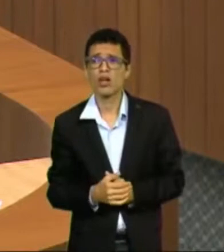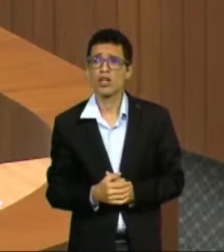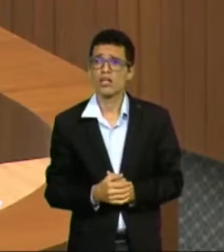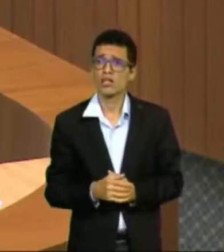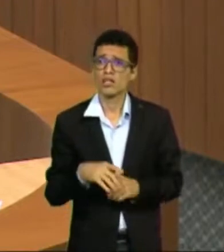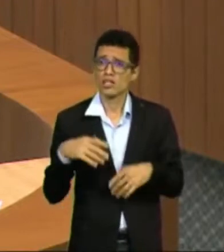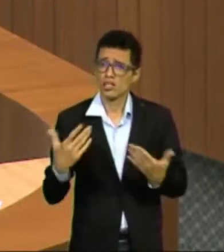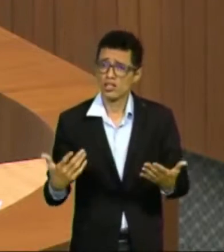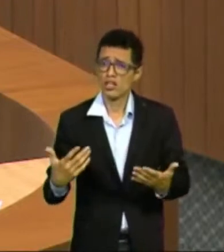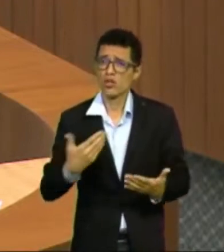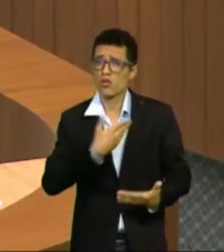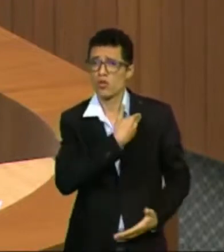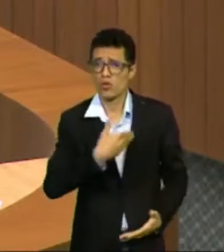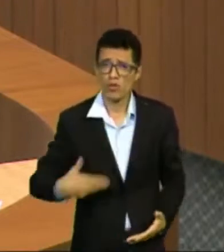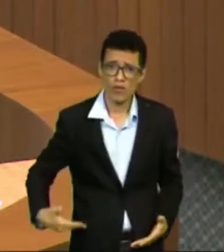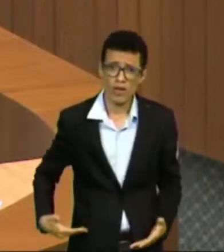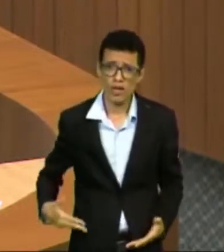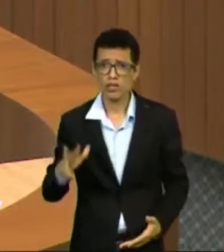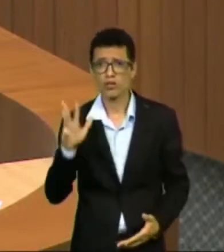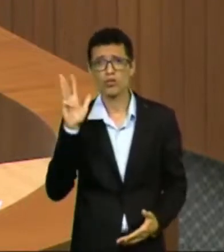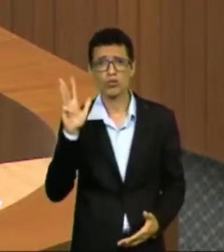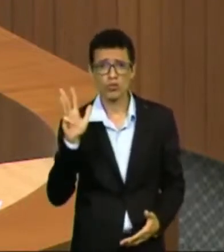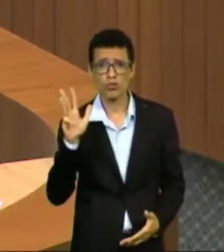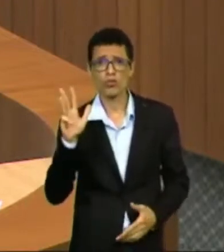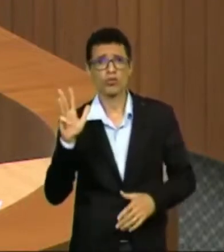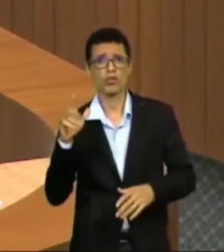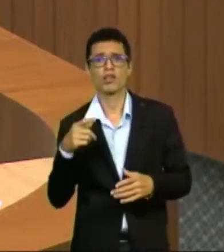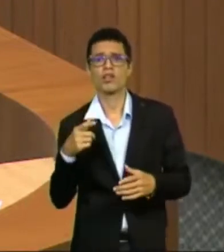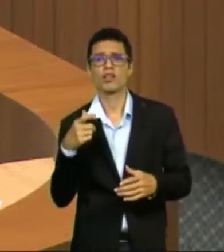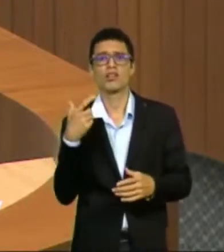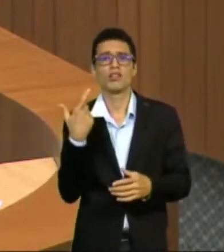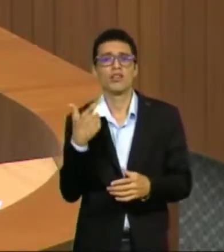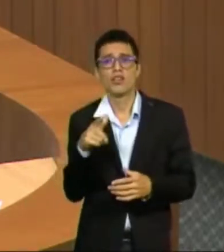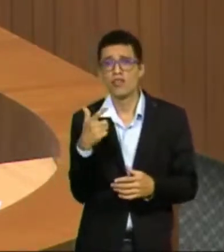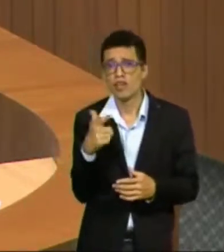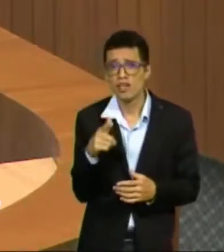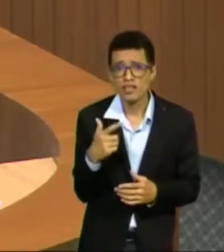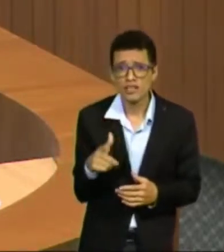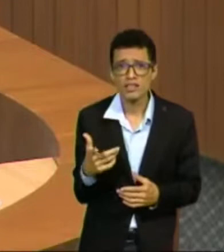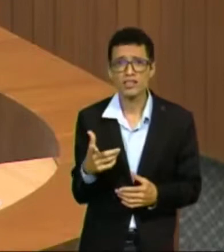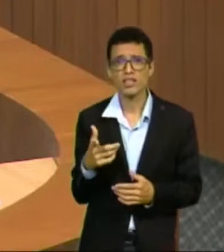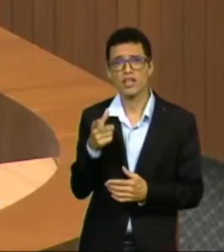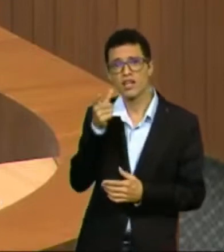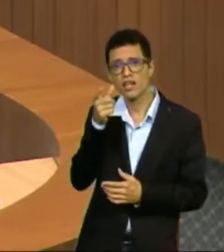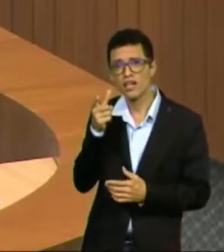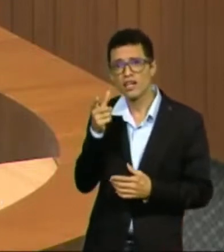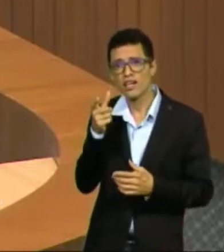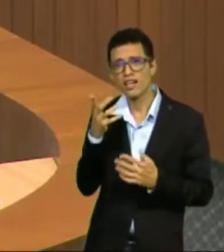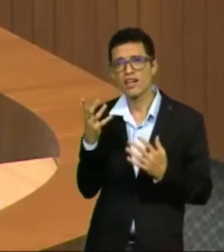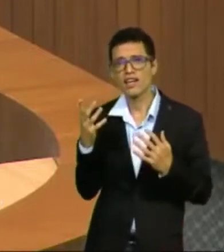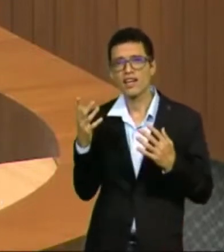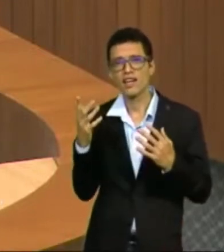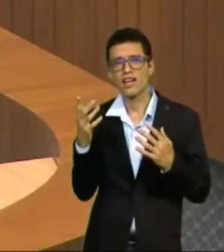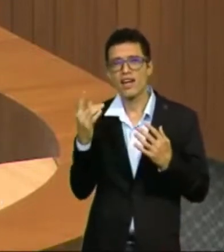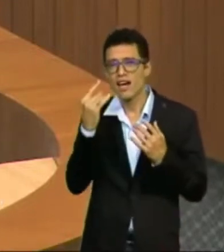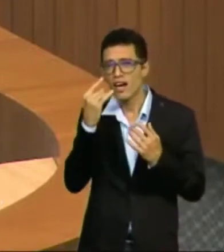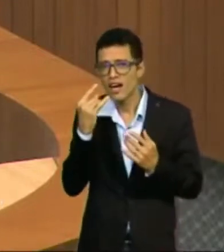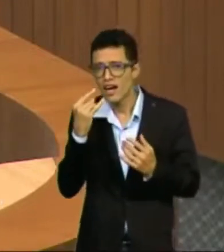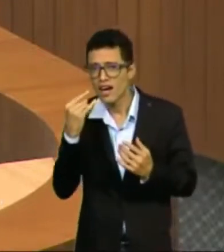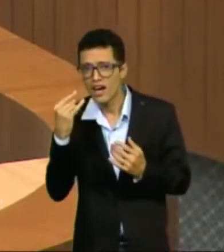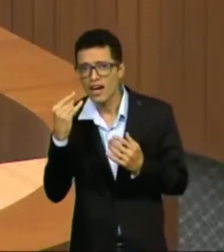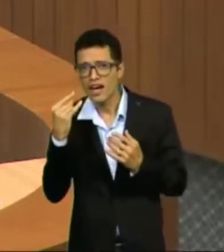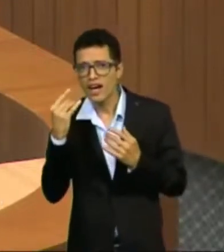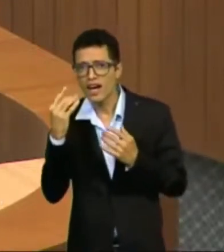Lula vai ter a admiração do povo evangélico. Jamais ele vai ter qualquer tipo de